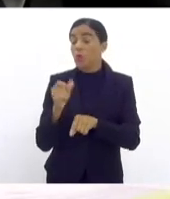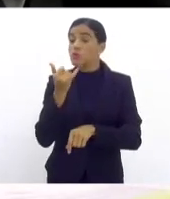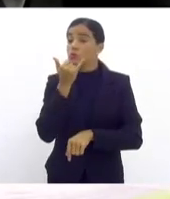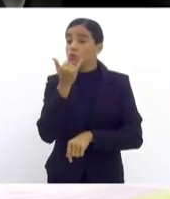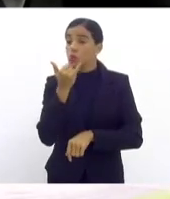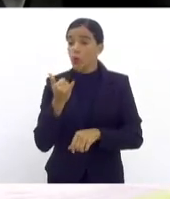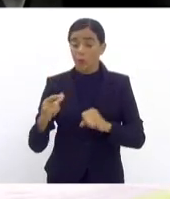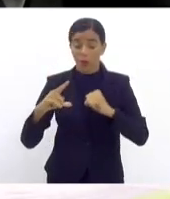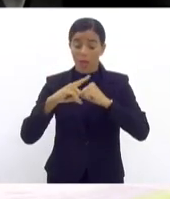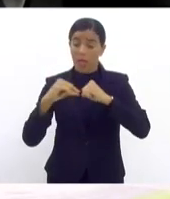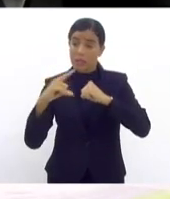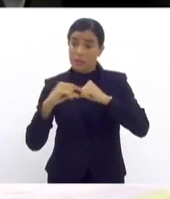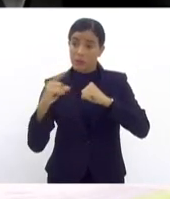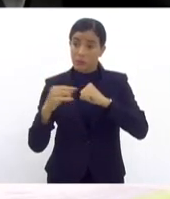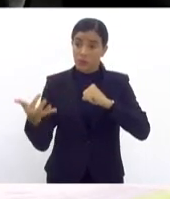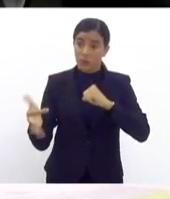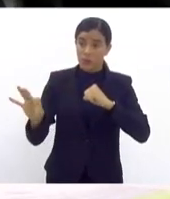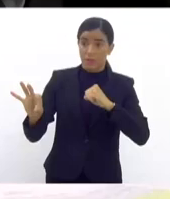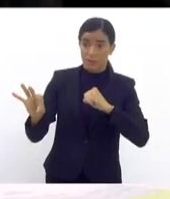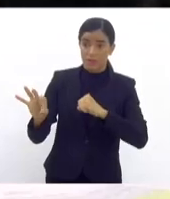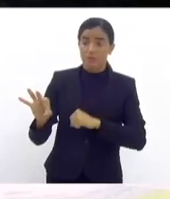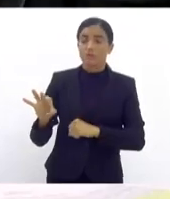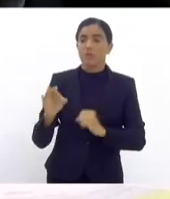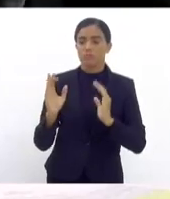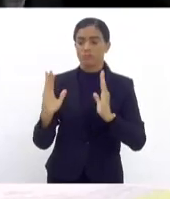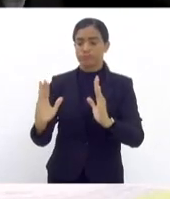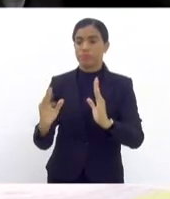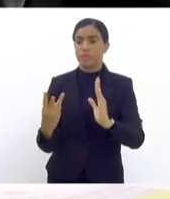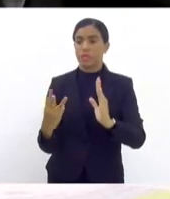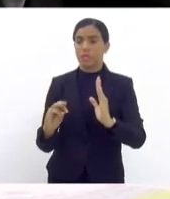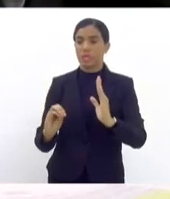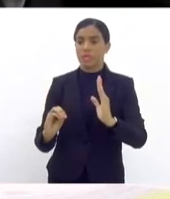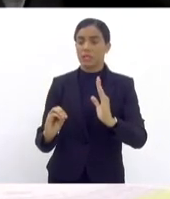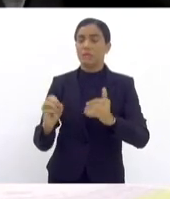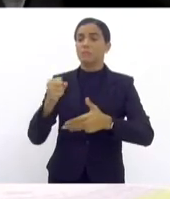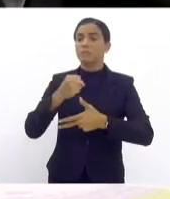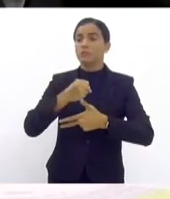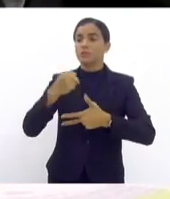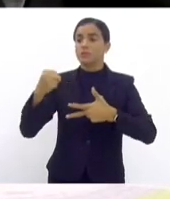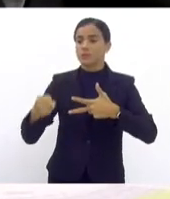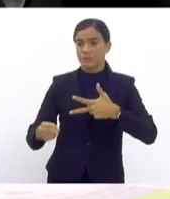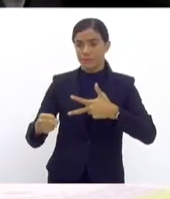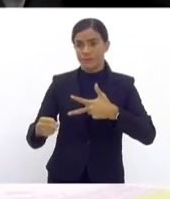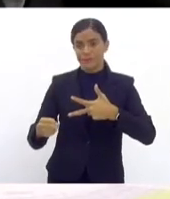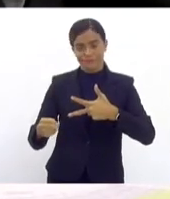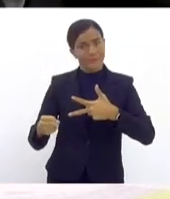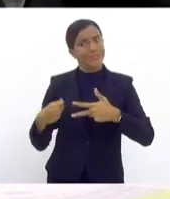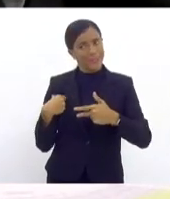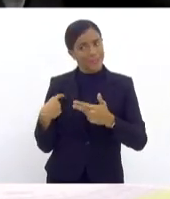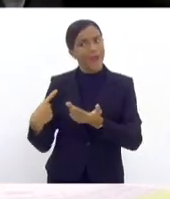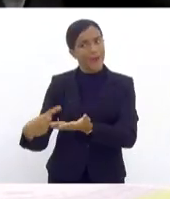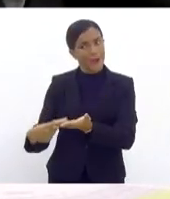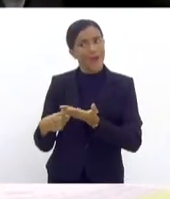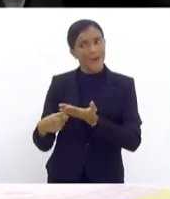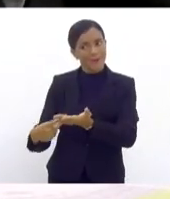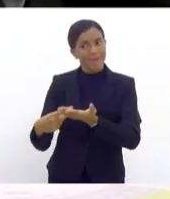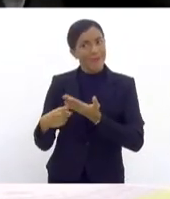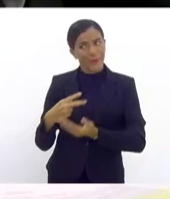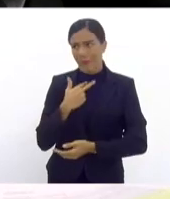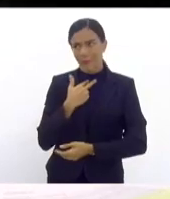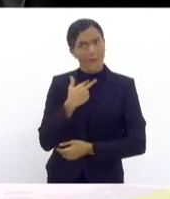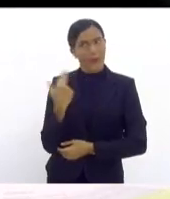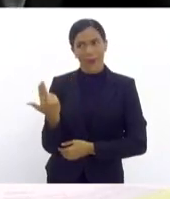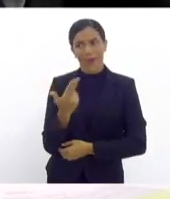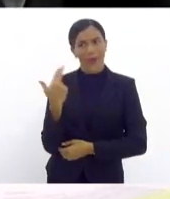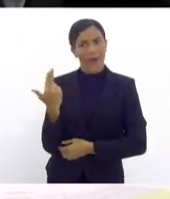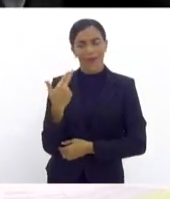10º, que dá prazo de 30 dias para o Executivo regulamentar. E nós tínhamos combinado que não se podia dar esse